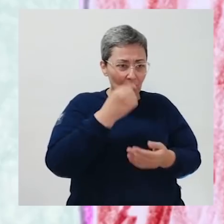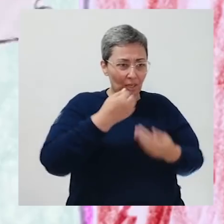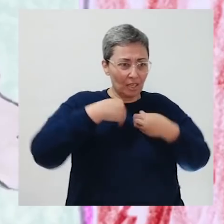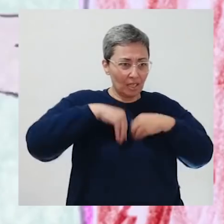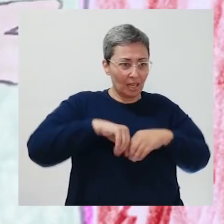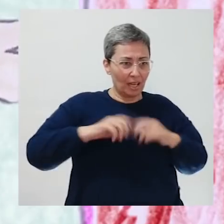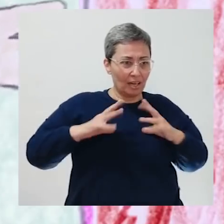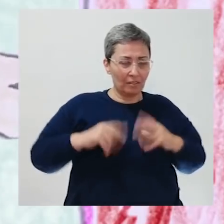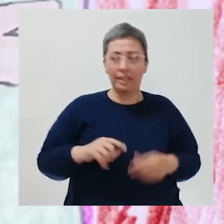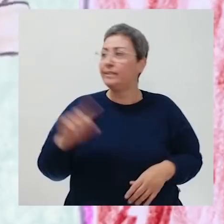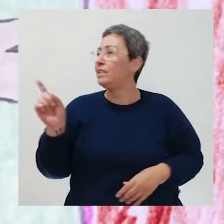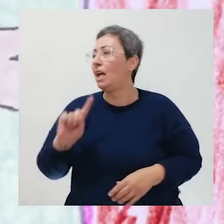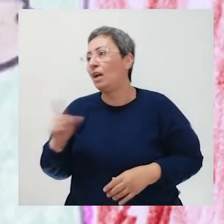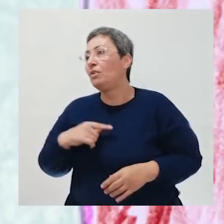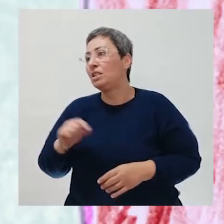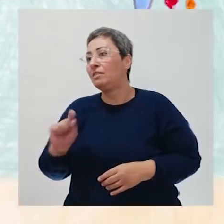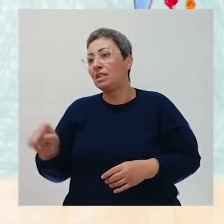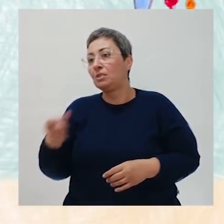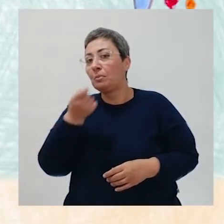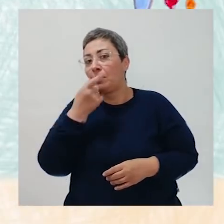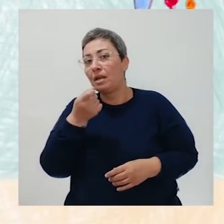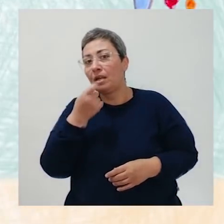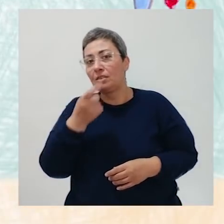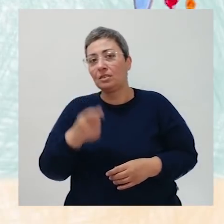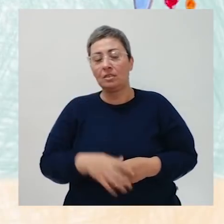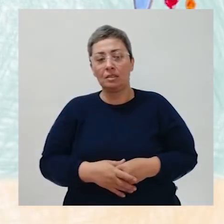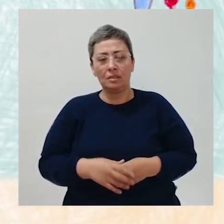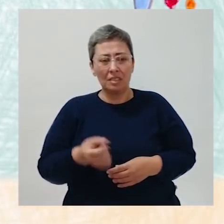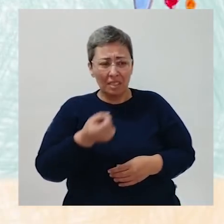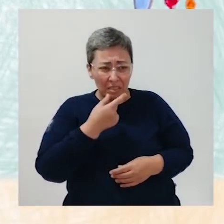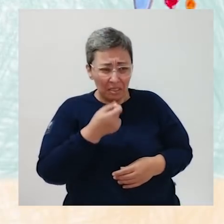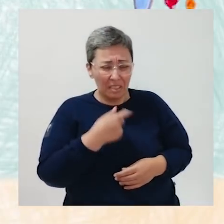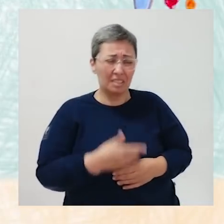Não, menino. Você vai tomar remédio. Remédio?